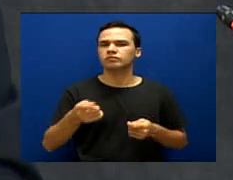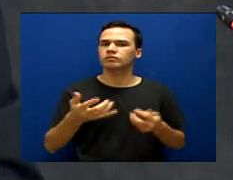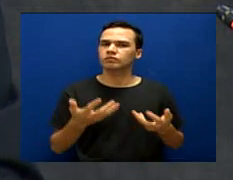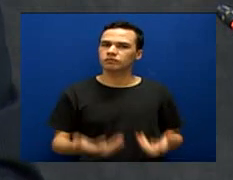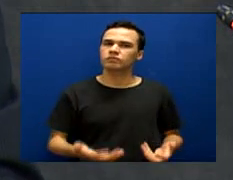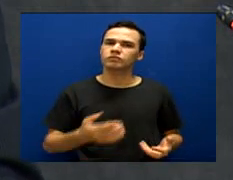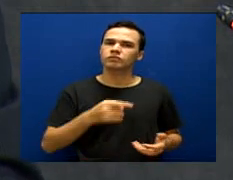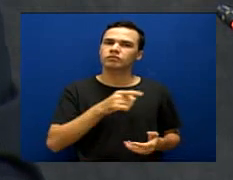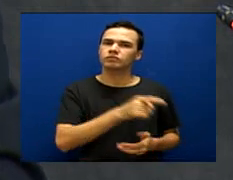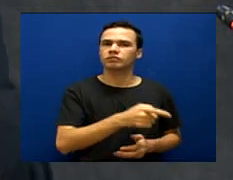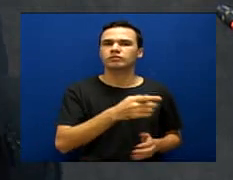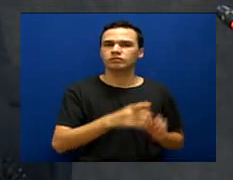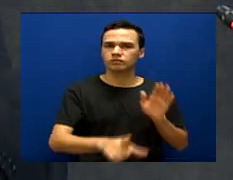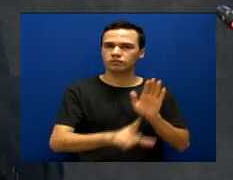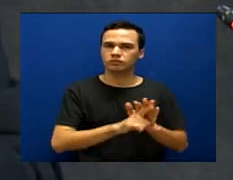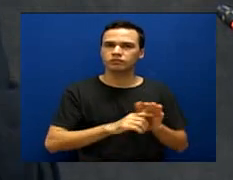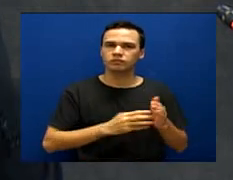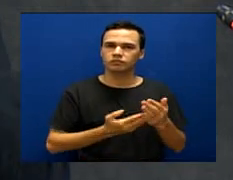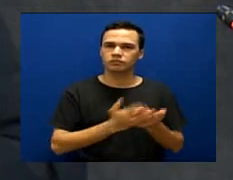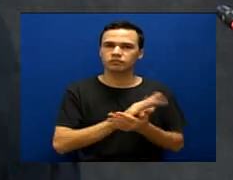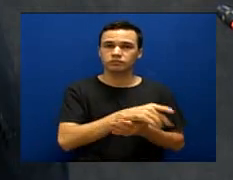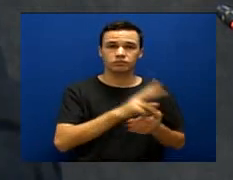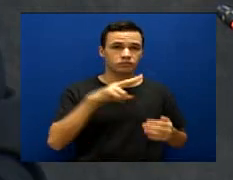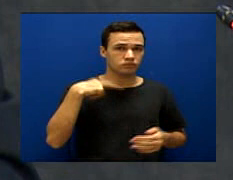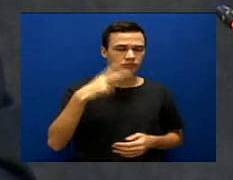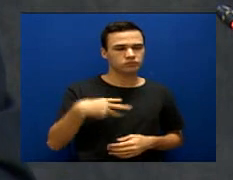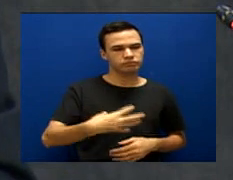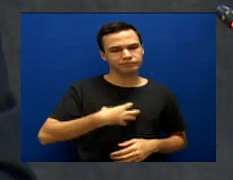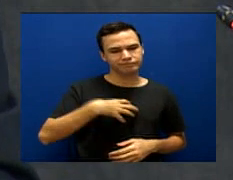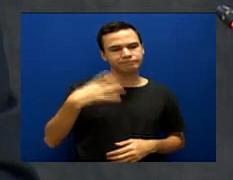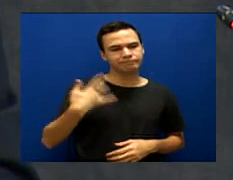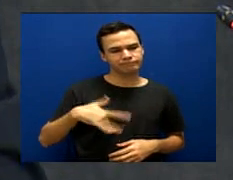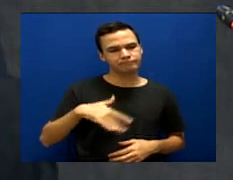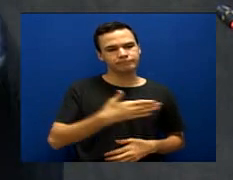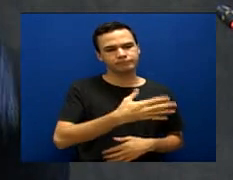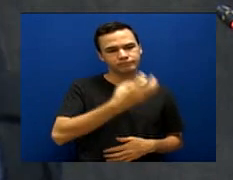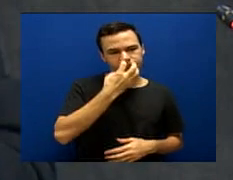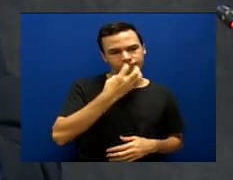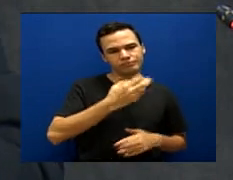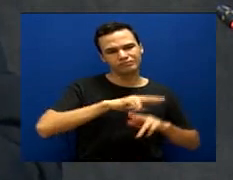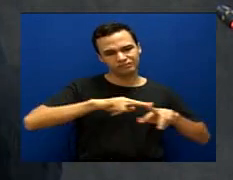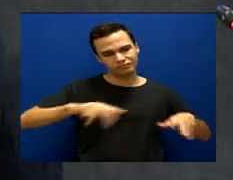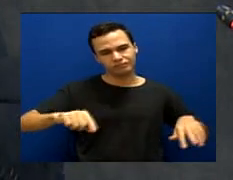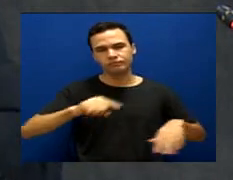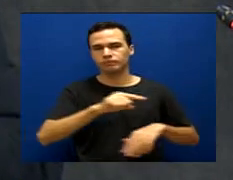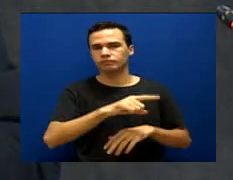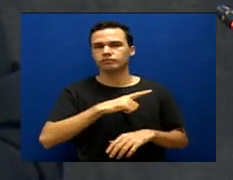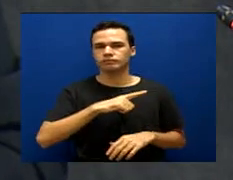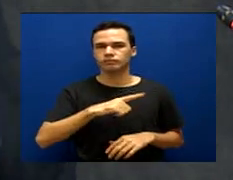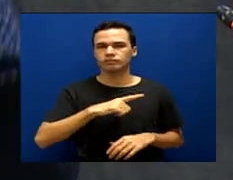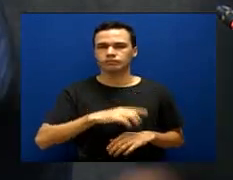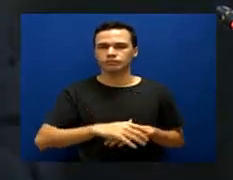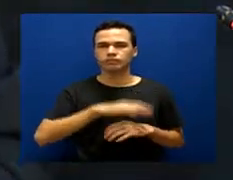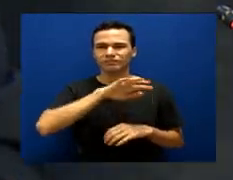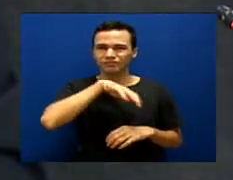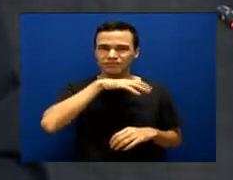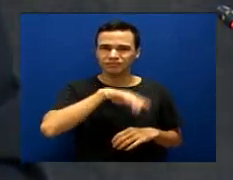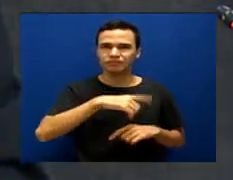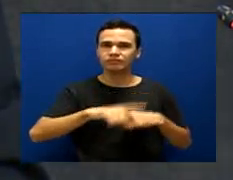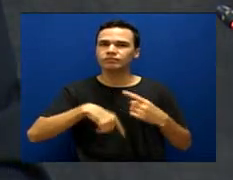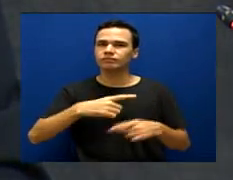de que realmente os vereadores se sensibilizem com relação a isso, e se houver necessidade de